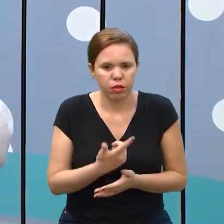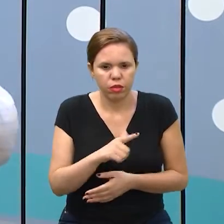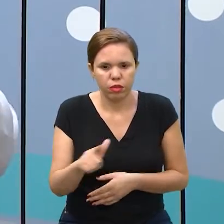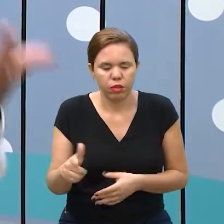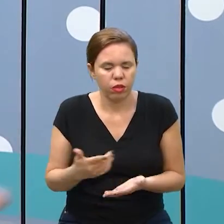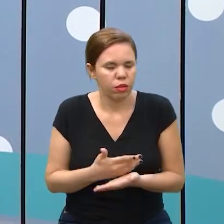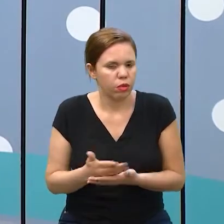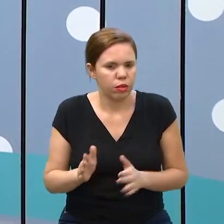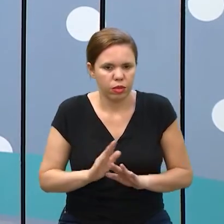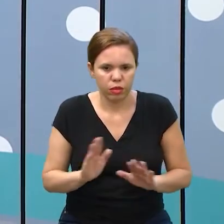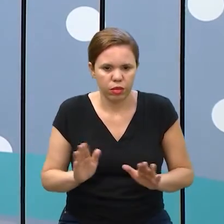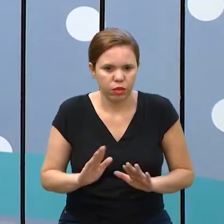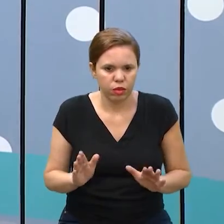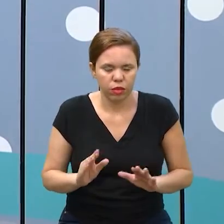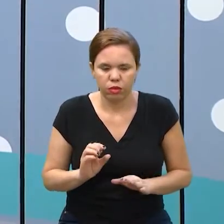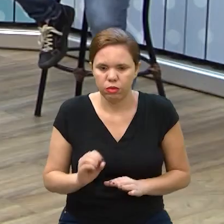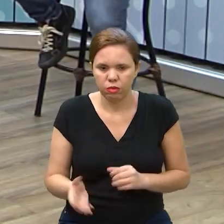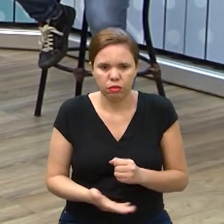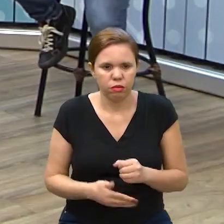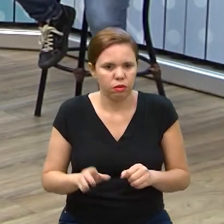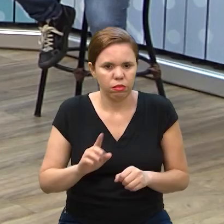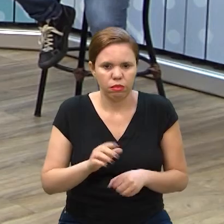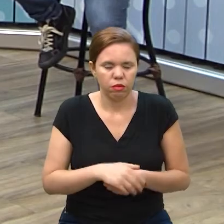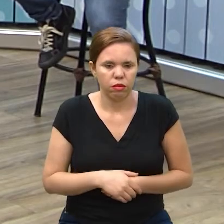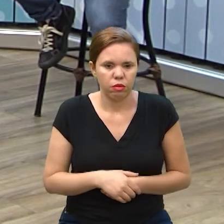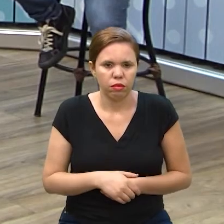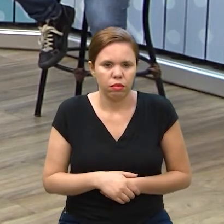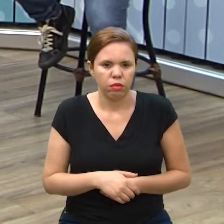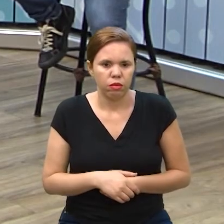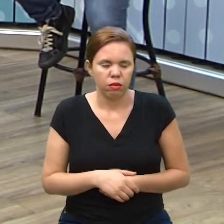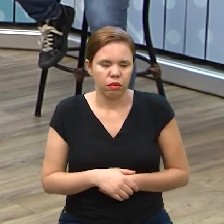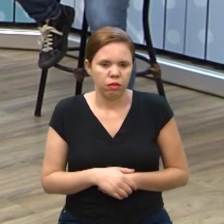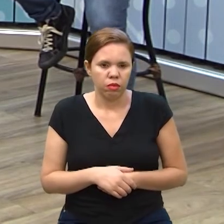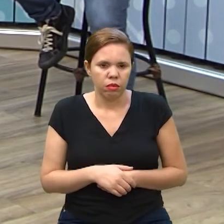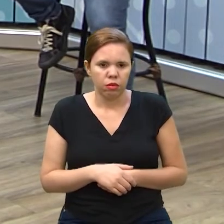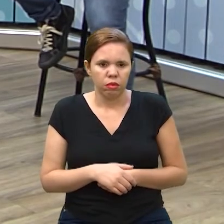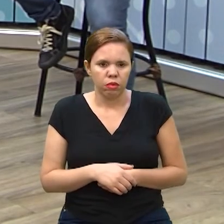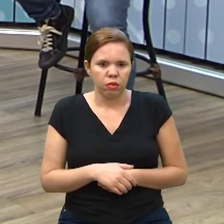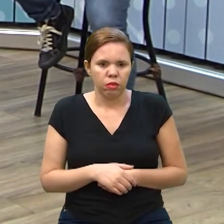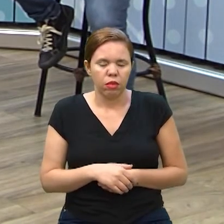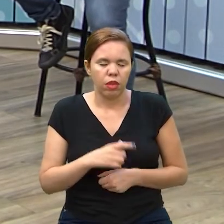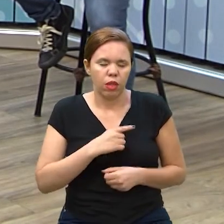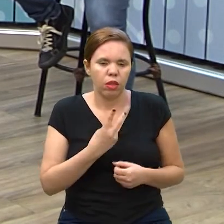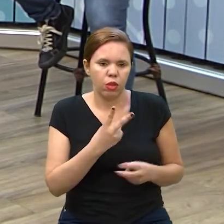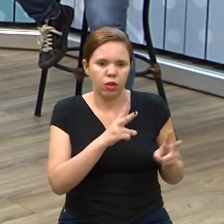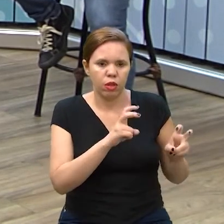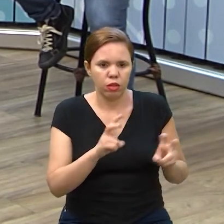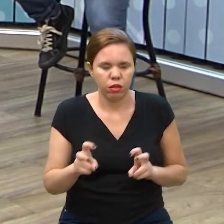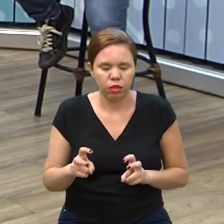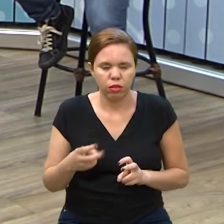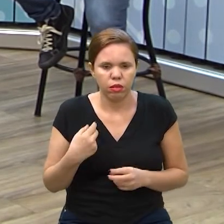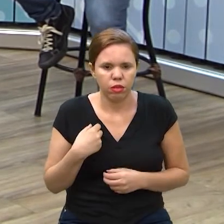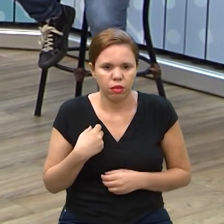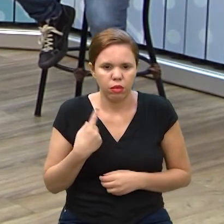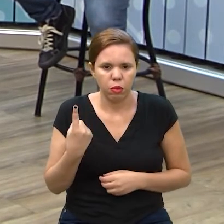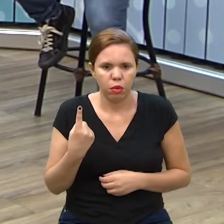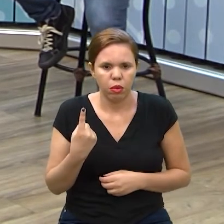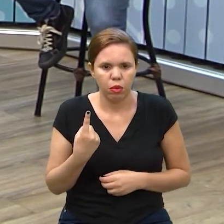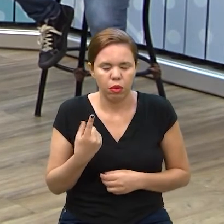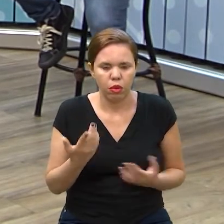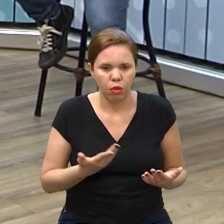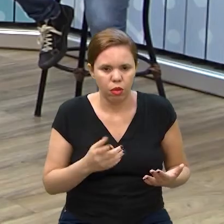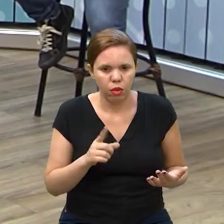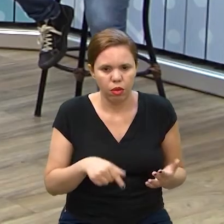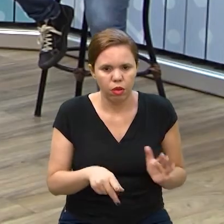mas não teria que começar tão do zero assim. Bom, eu assim, tem dois assuntos que me fascinam muito. Um